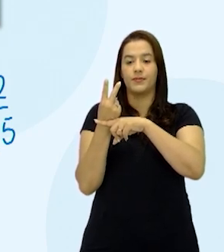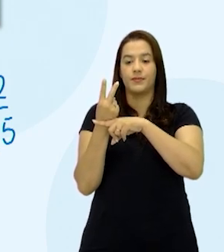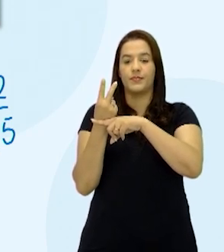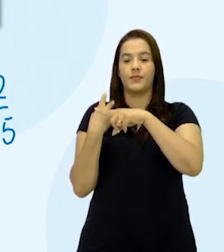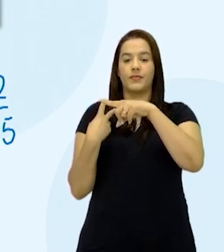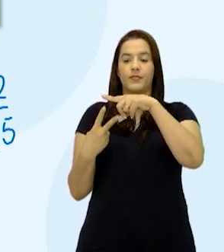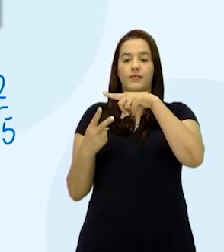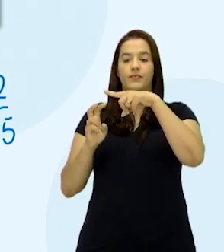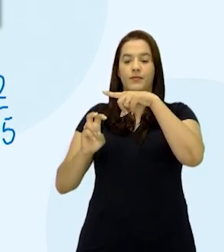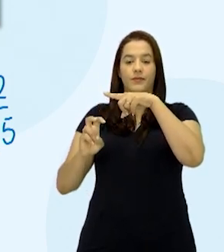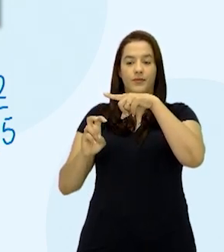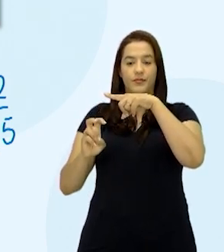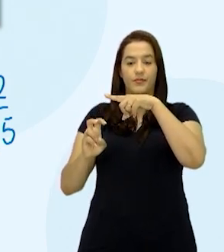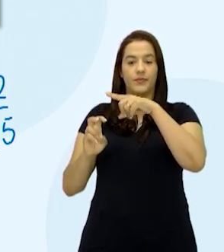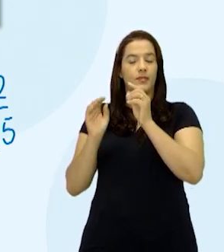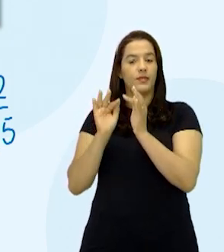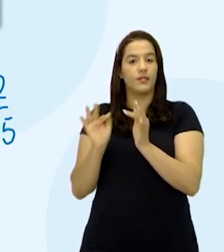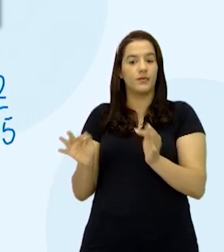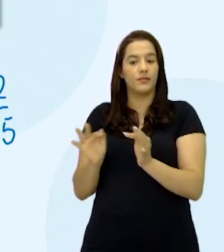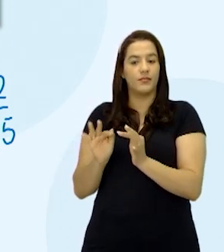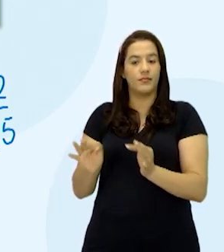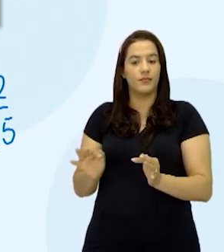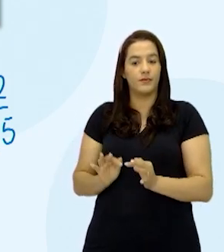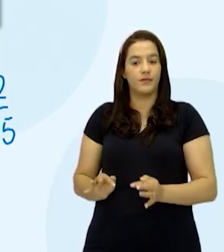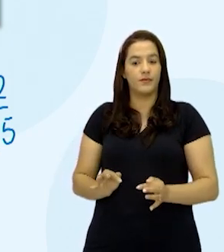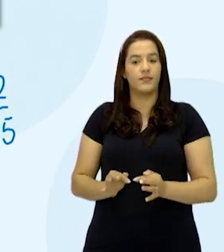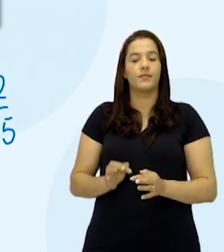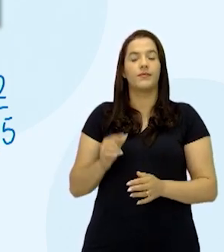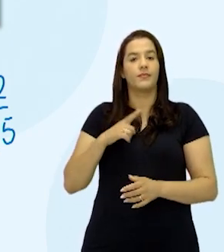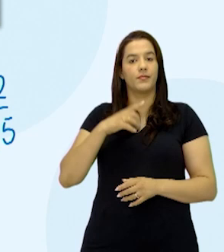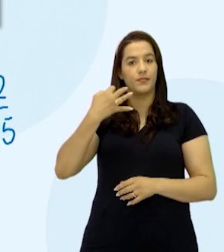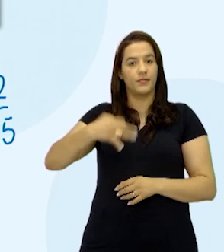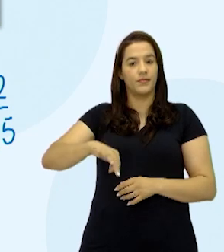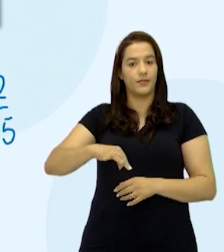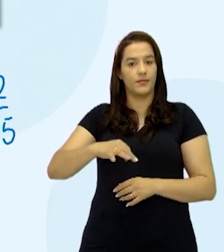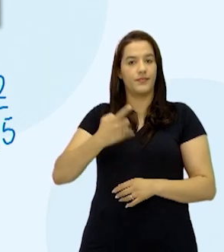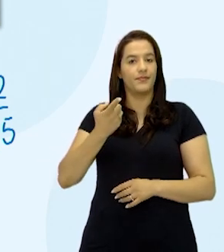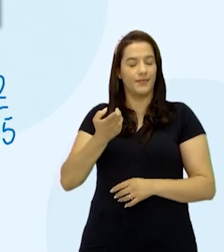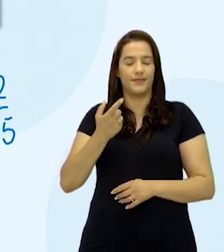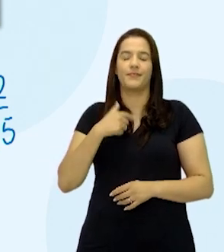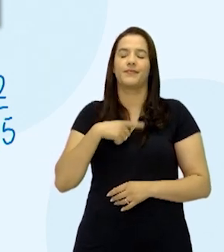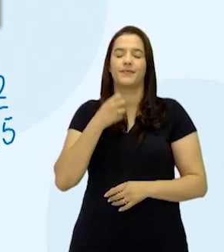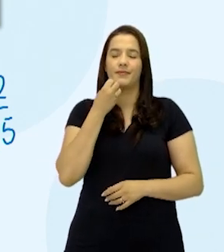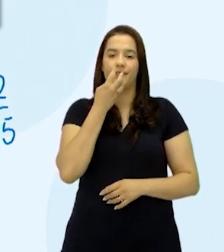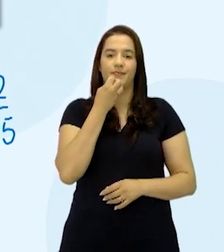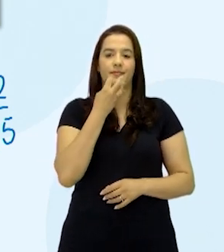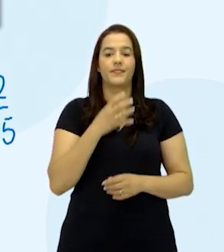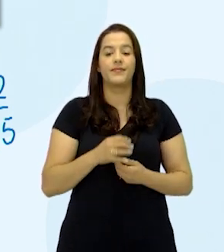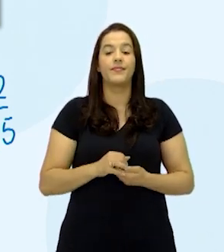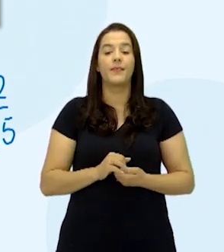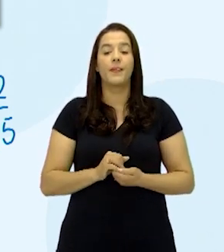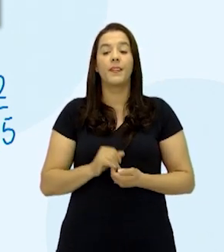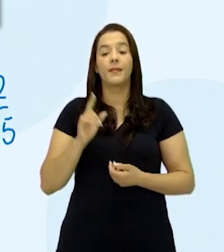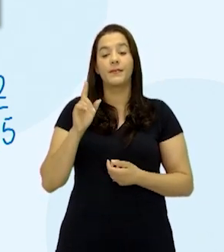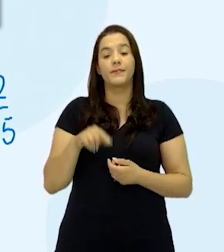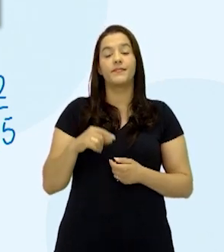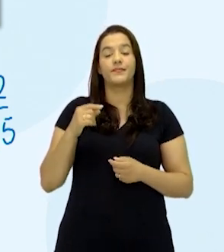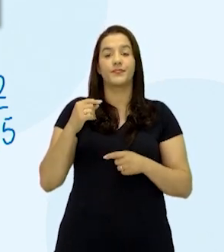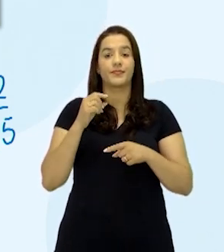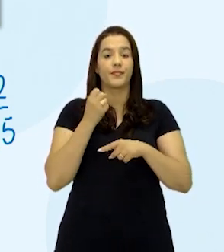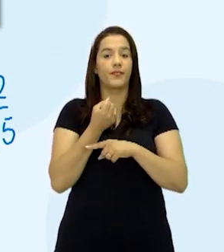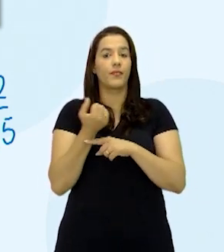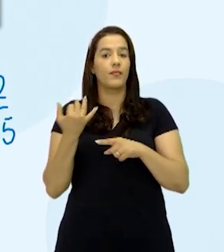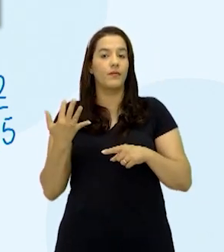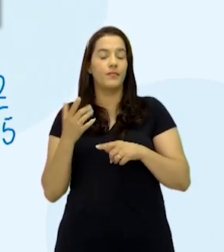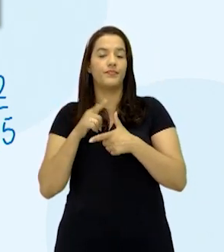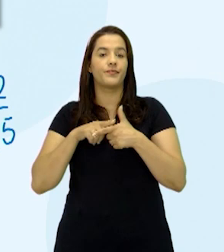2 25 avos, simplificando aí. É isso, Vivi? Tá certinho agora, né? Agora tá certo. Muito bem. Então, ó, eu dividi em cima e embaixo por 2. Por que eu